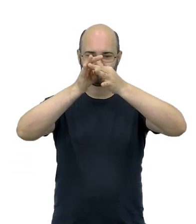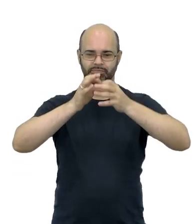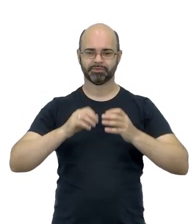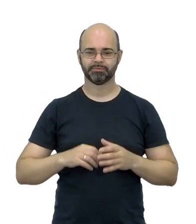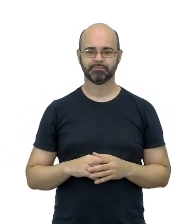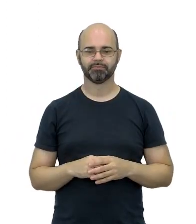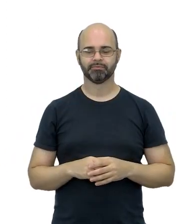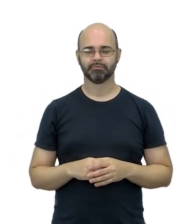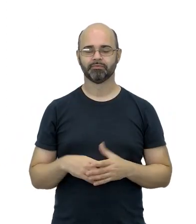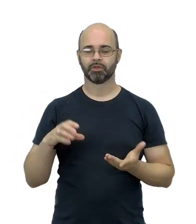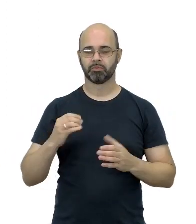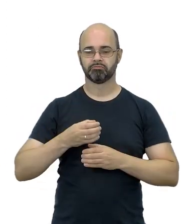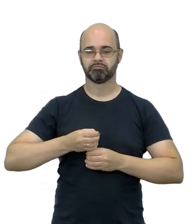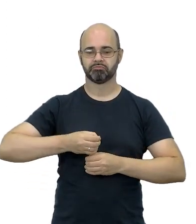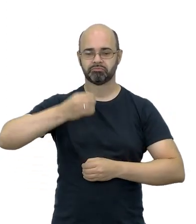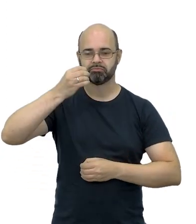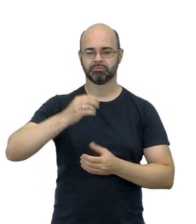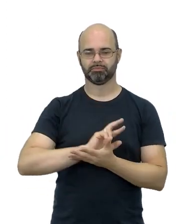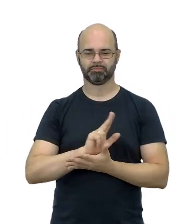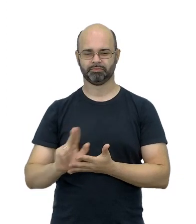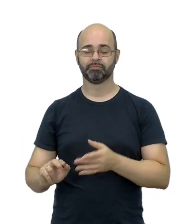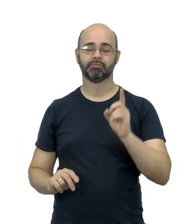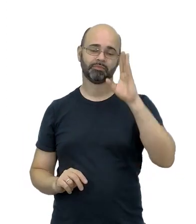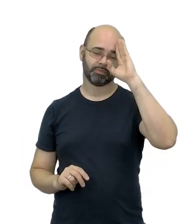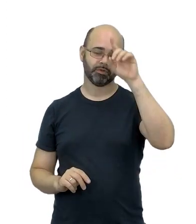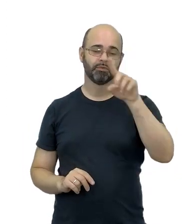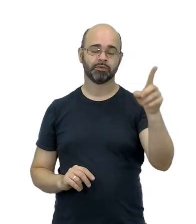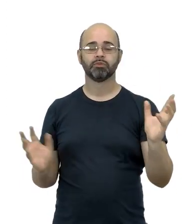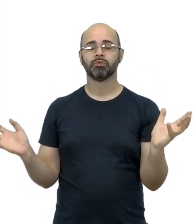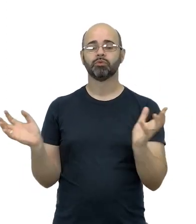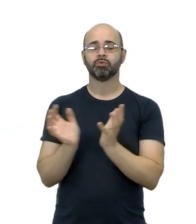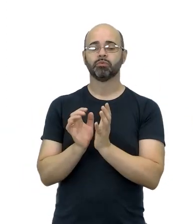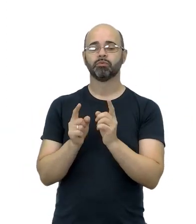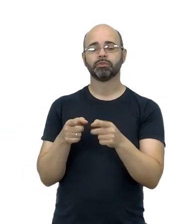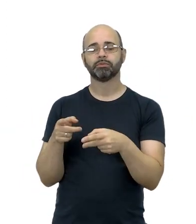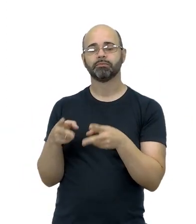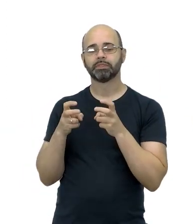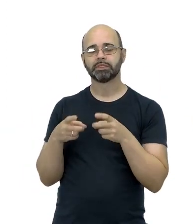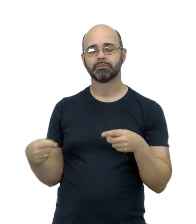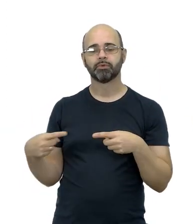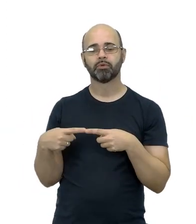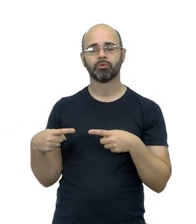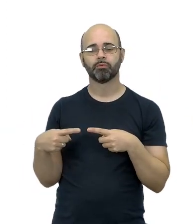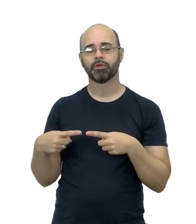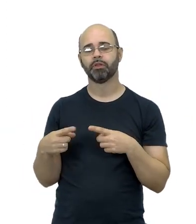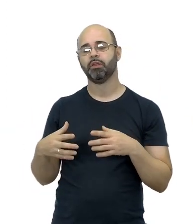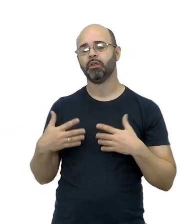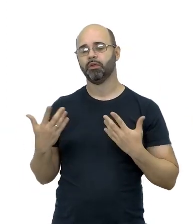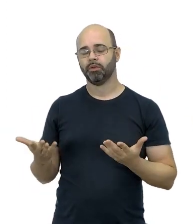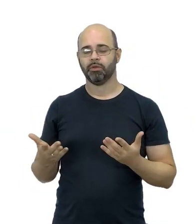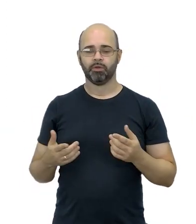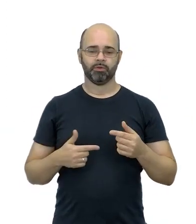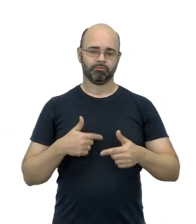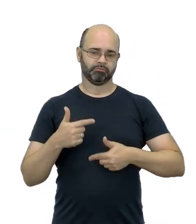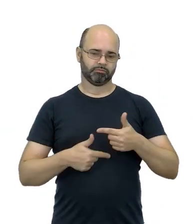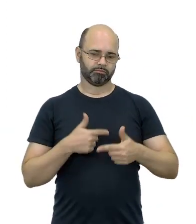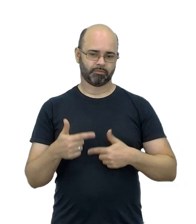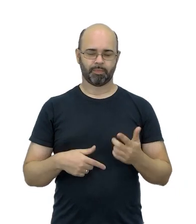que você, no fundo, identifique qual é o grupo de figuras que você vai estar trabalhando. Vai estar trabalhando com as